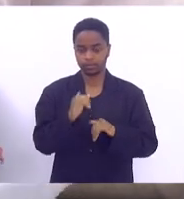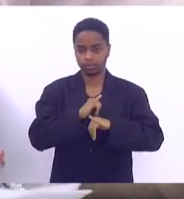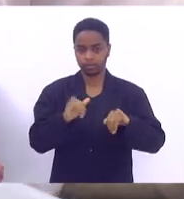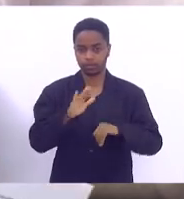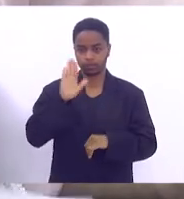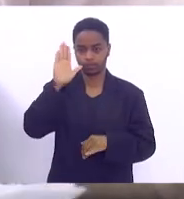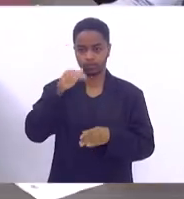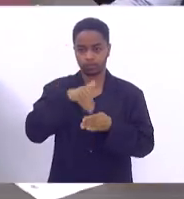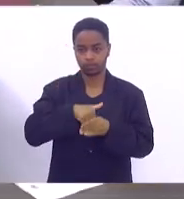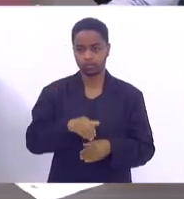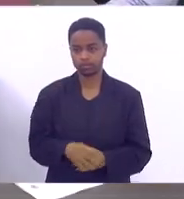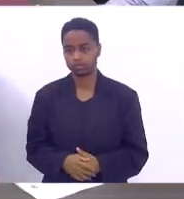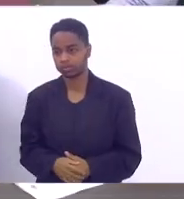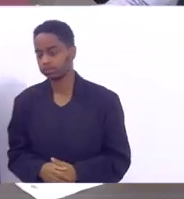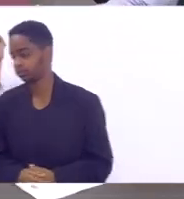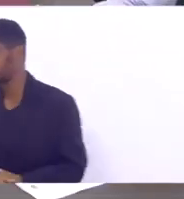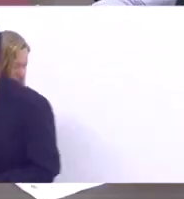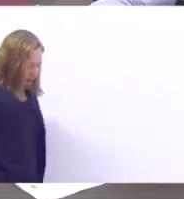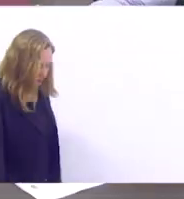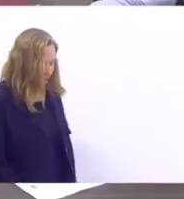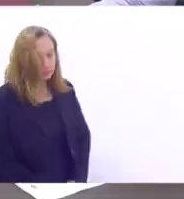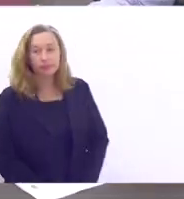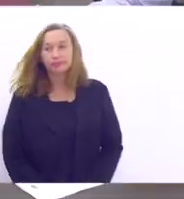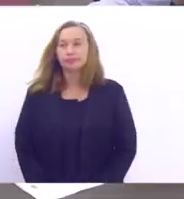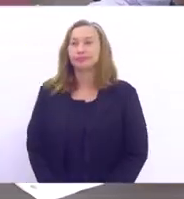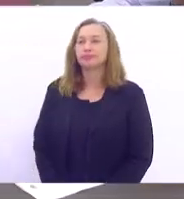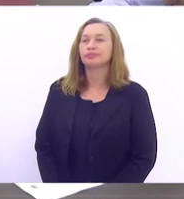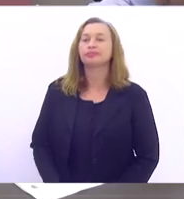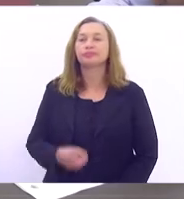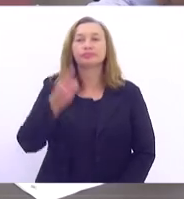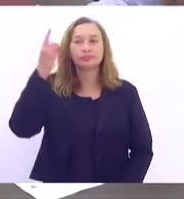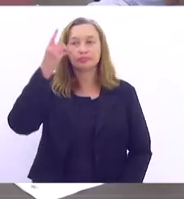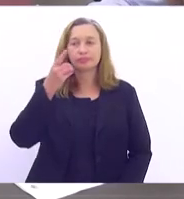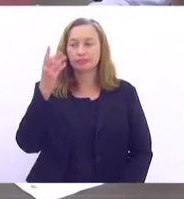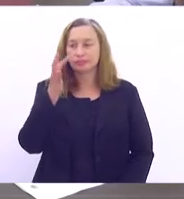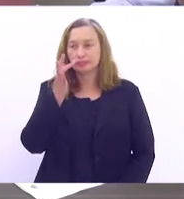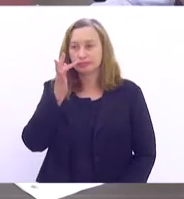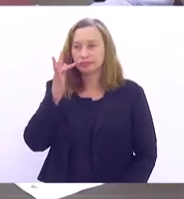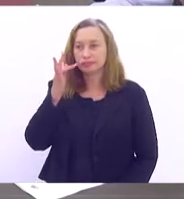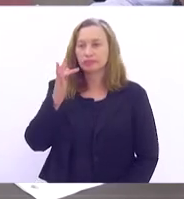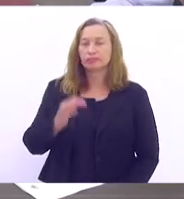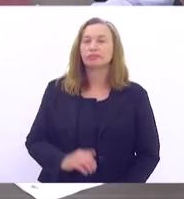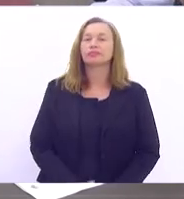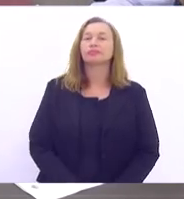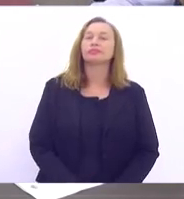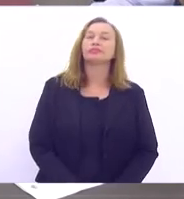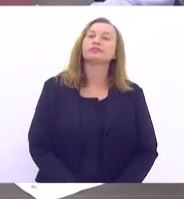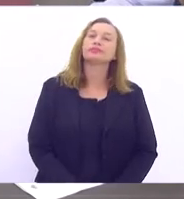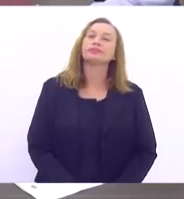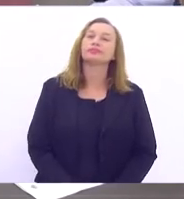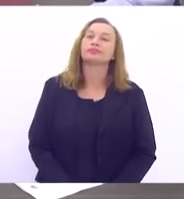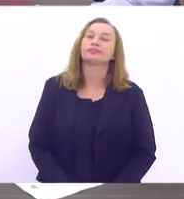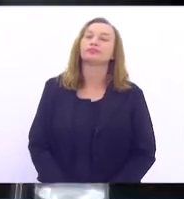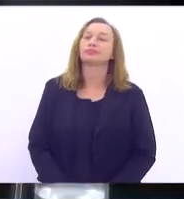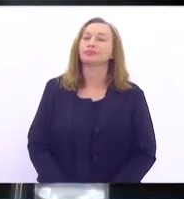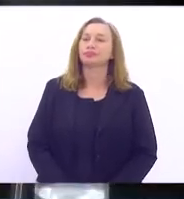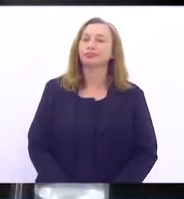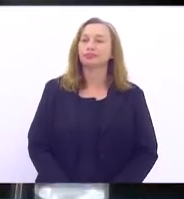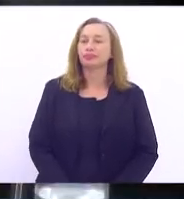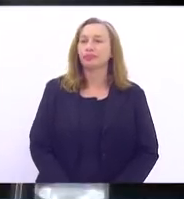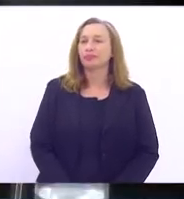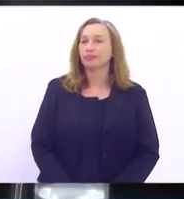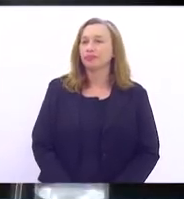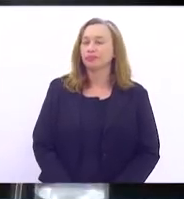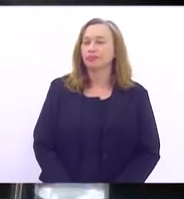Luiz Paulo. Senhor presidente, deputado Flávio Serafini, Flávio Serafini,